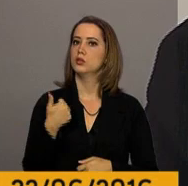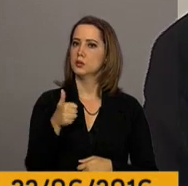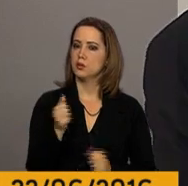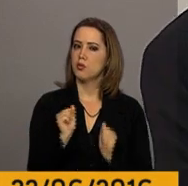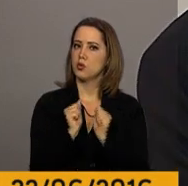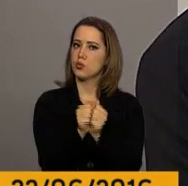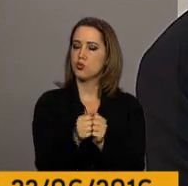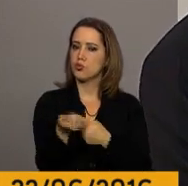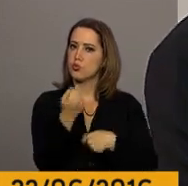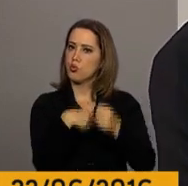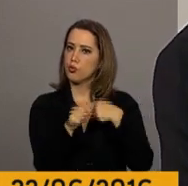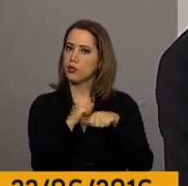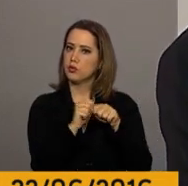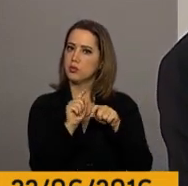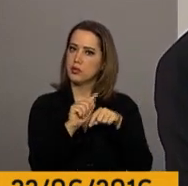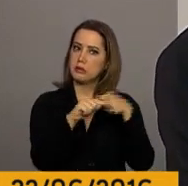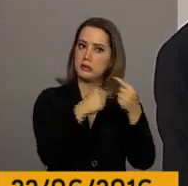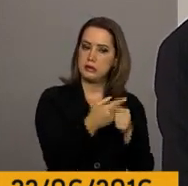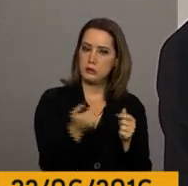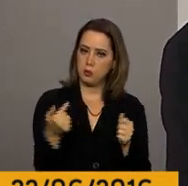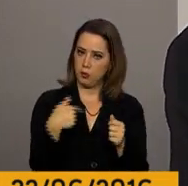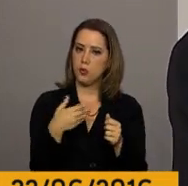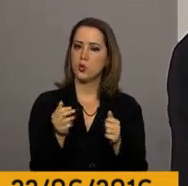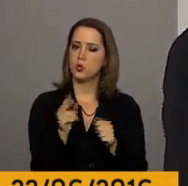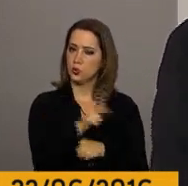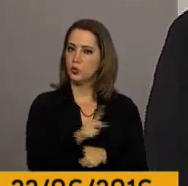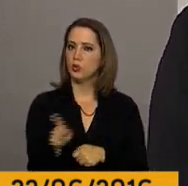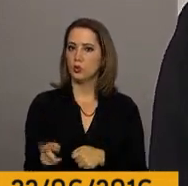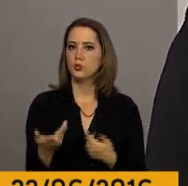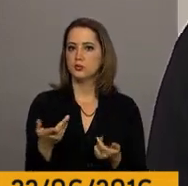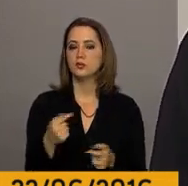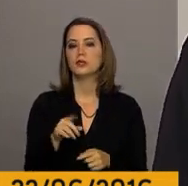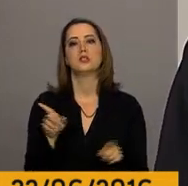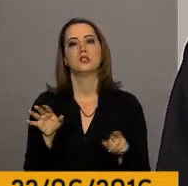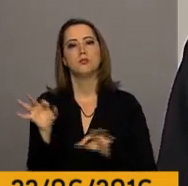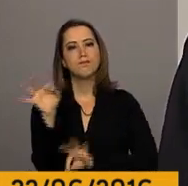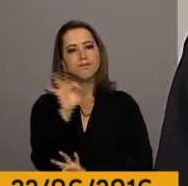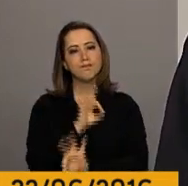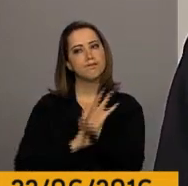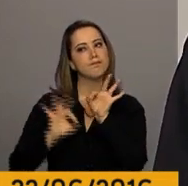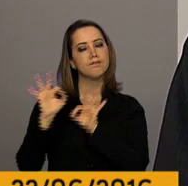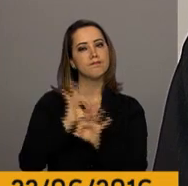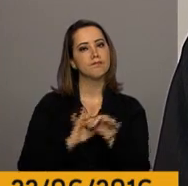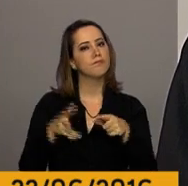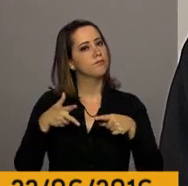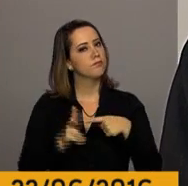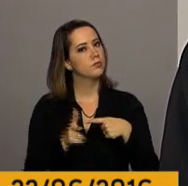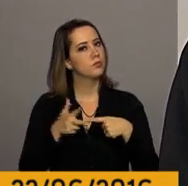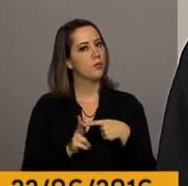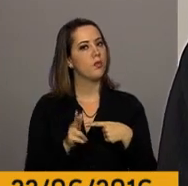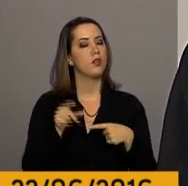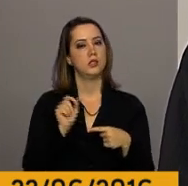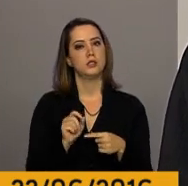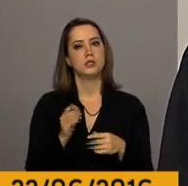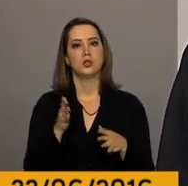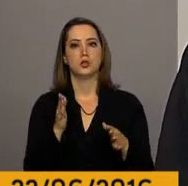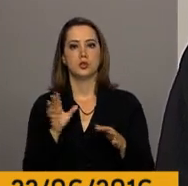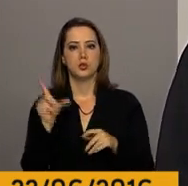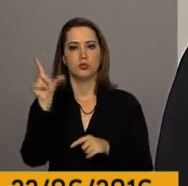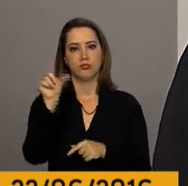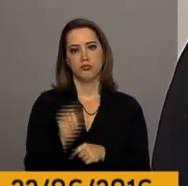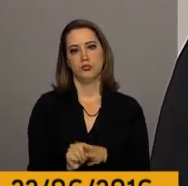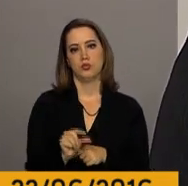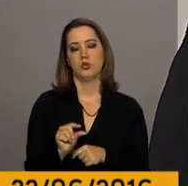econômica mas ao final eh conosco e fizemos um ajustamento dessa dívida reduzindo-a